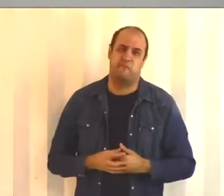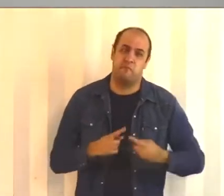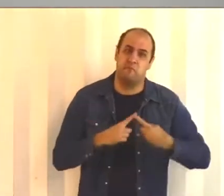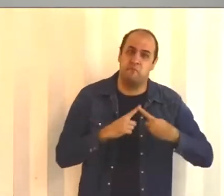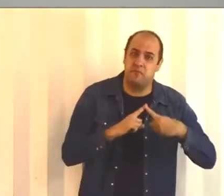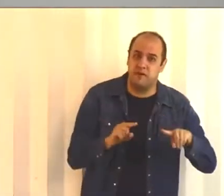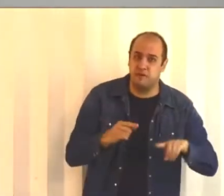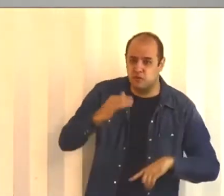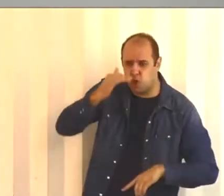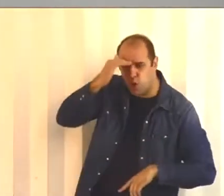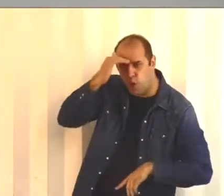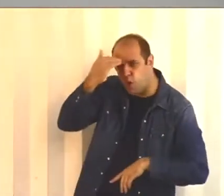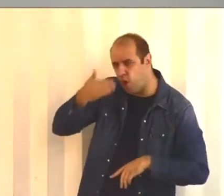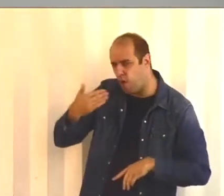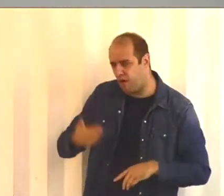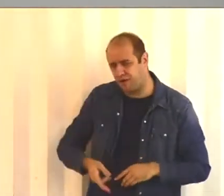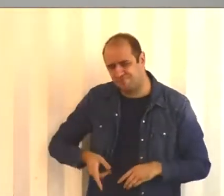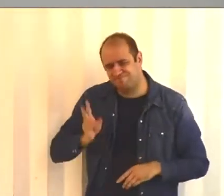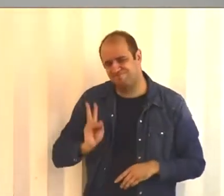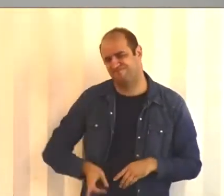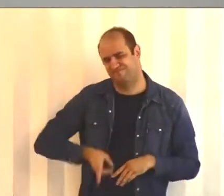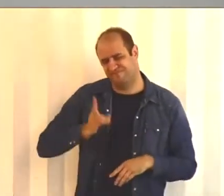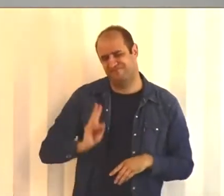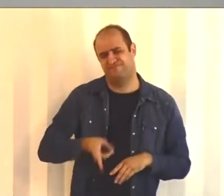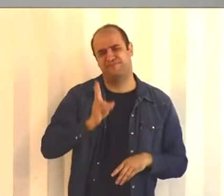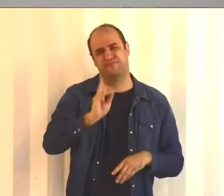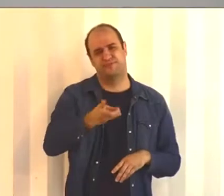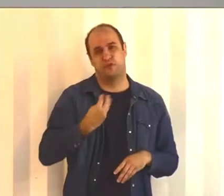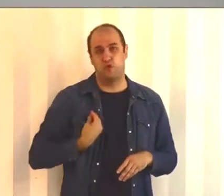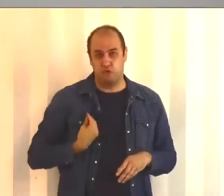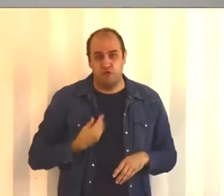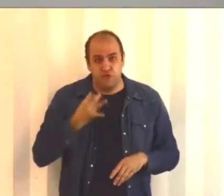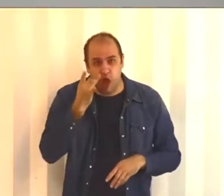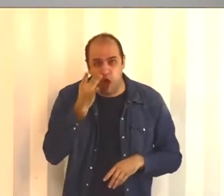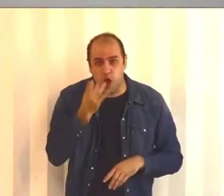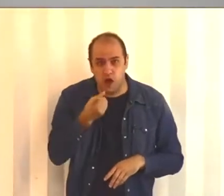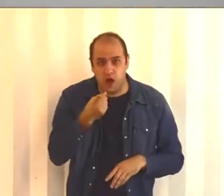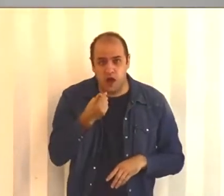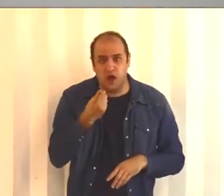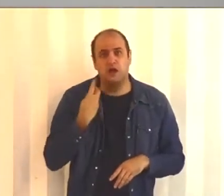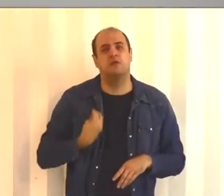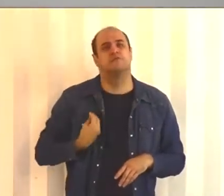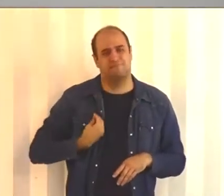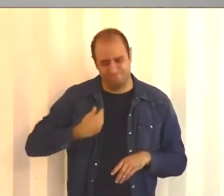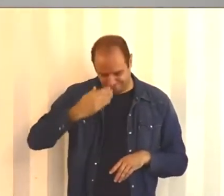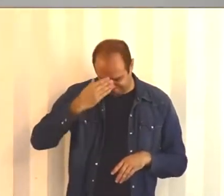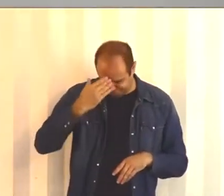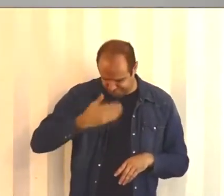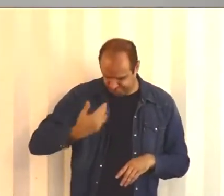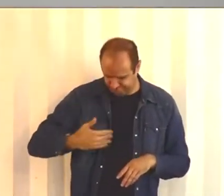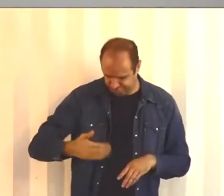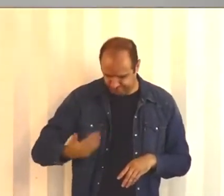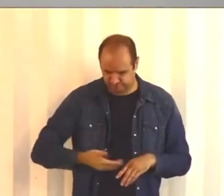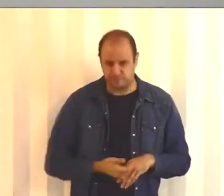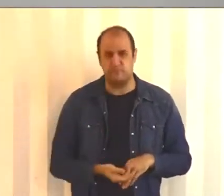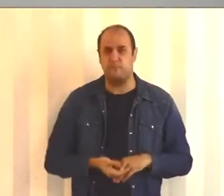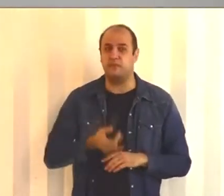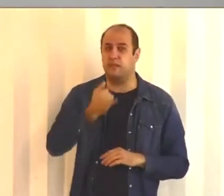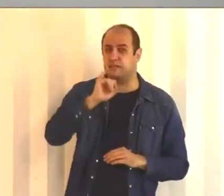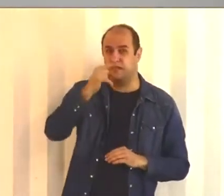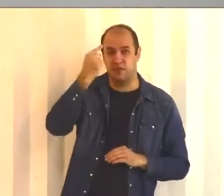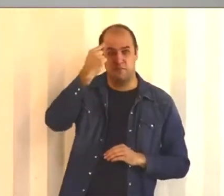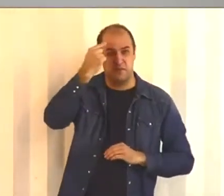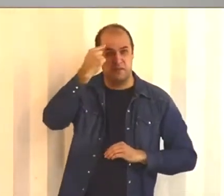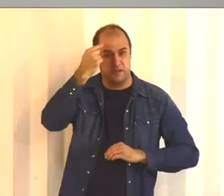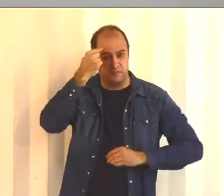A honra de um filho ao pai e a uma mãe não cessa enquanto há vida. E se em algum momento houver discordância de pensamento